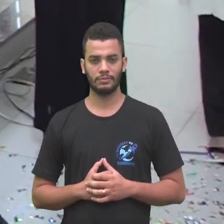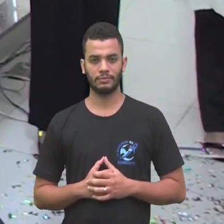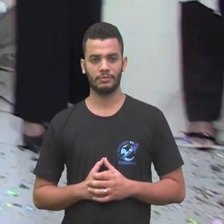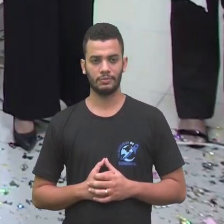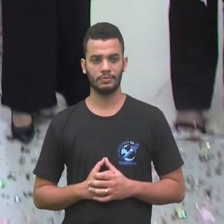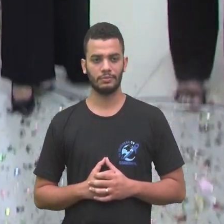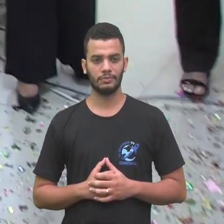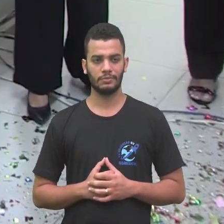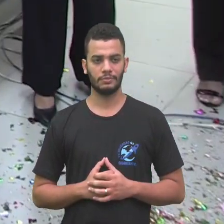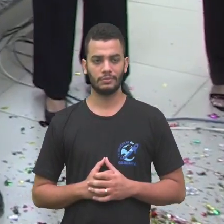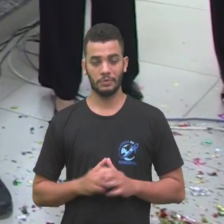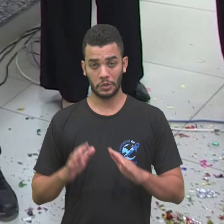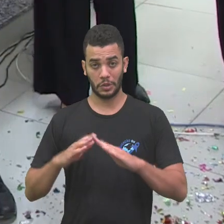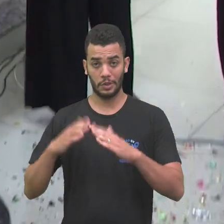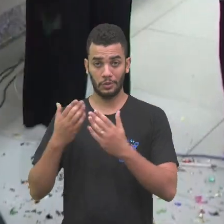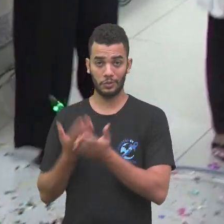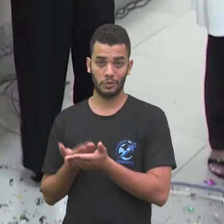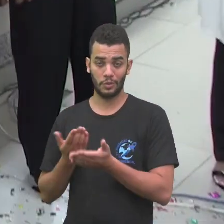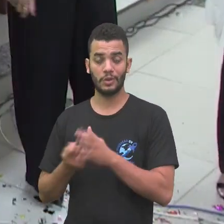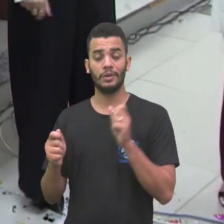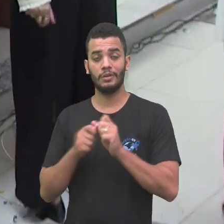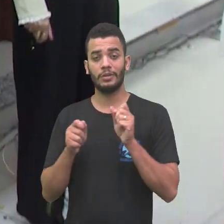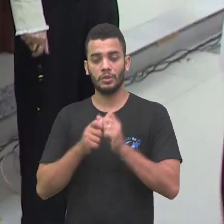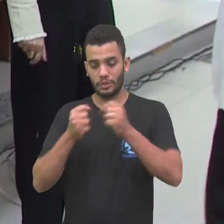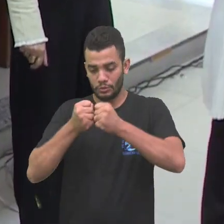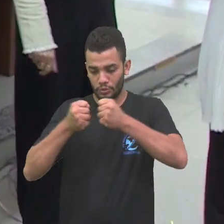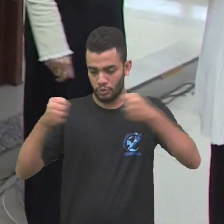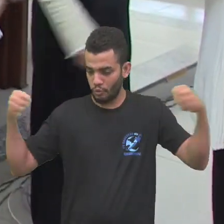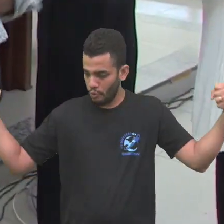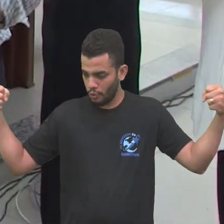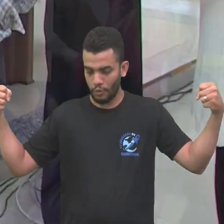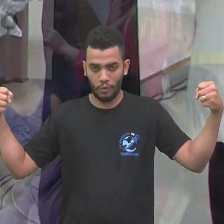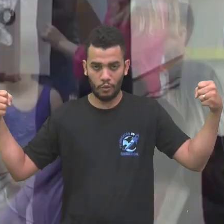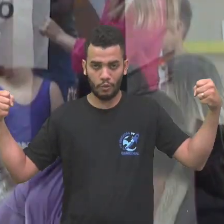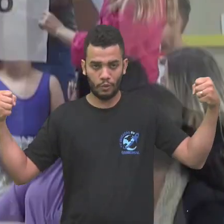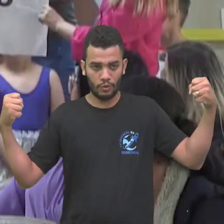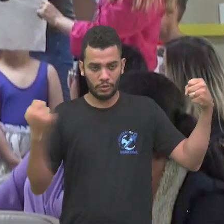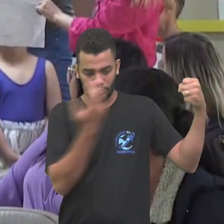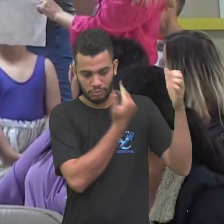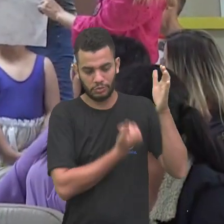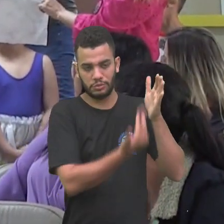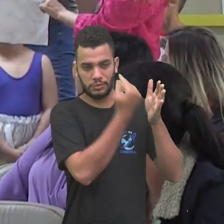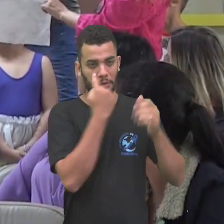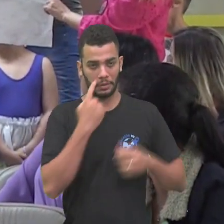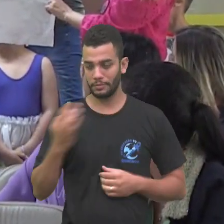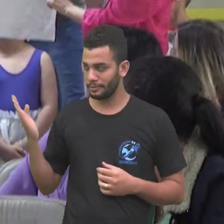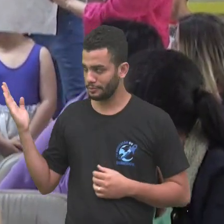O pessoal da escola trouxe uma faixa linda pro Antony, isso aí!